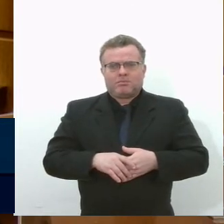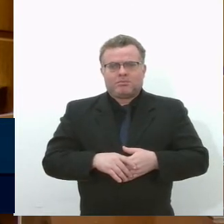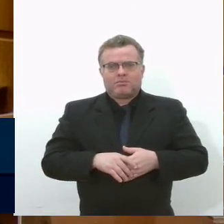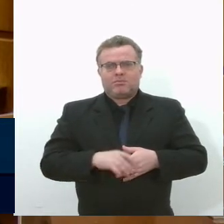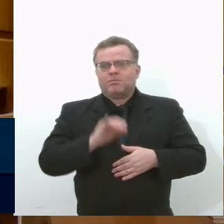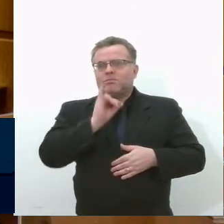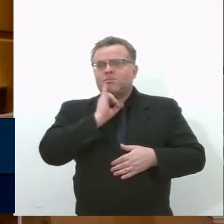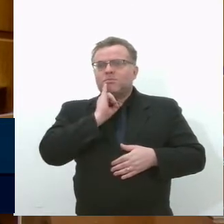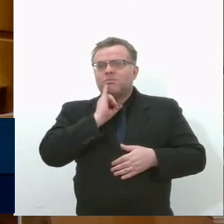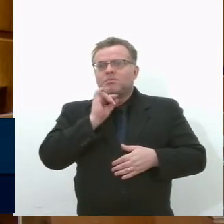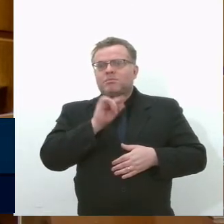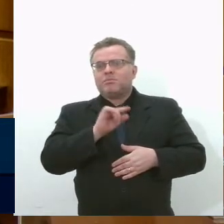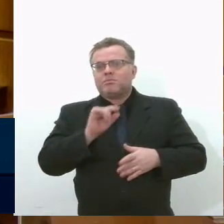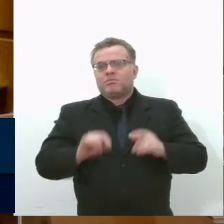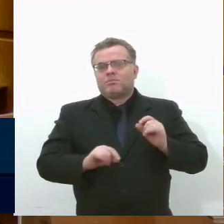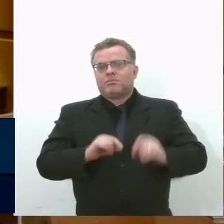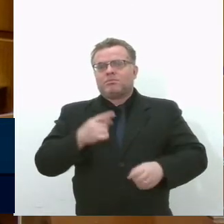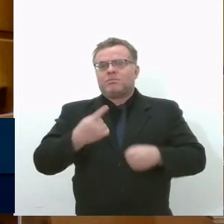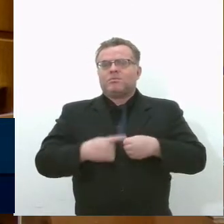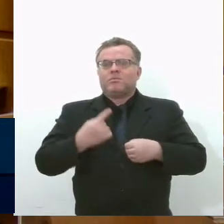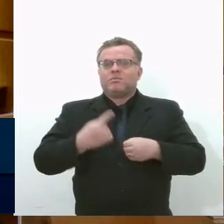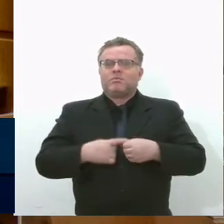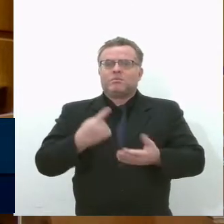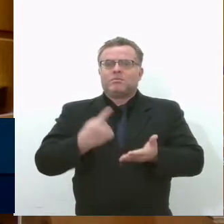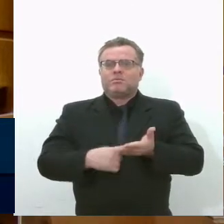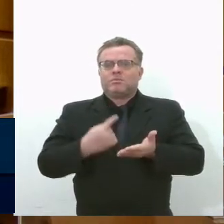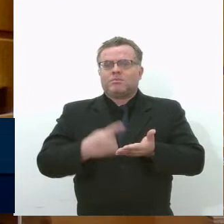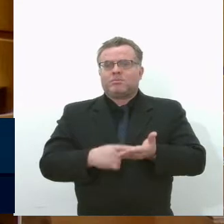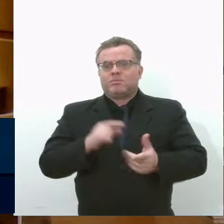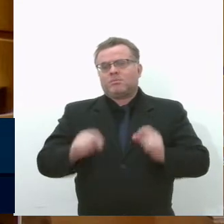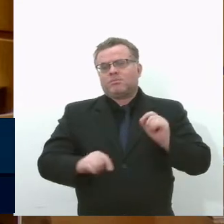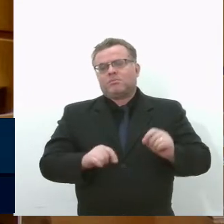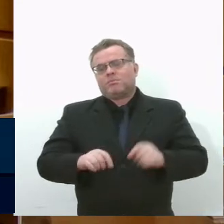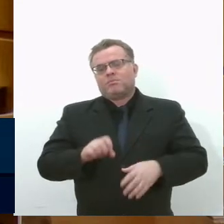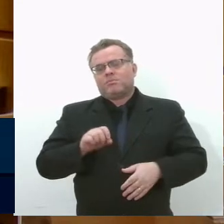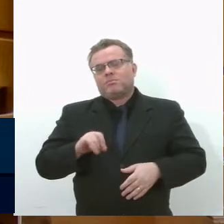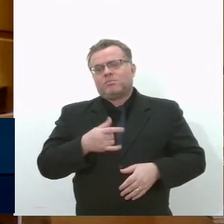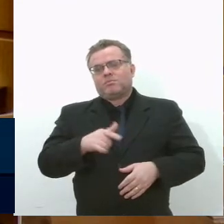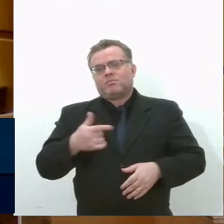o município vai realizar obras se não tem IPTU.